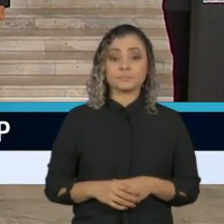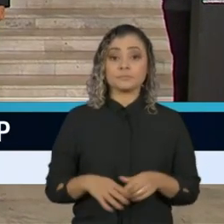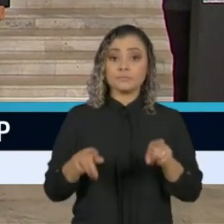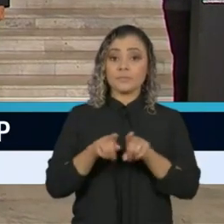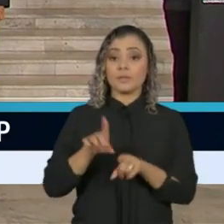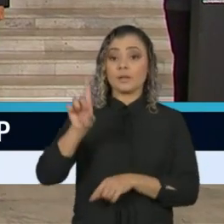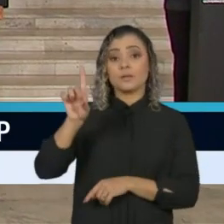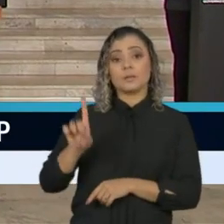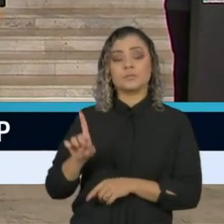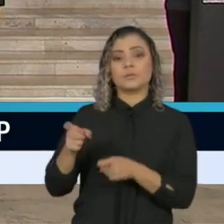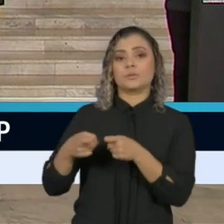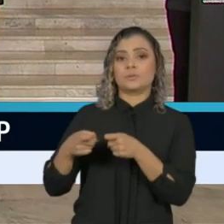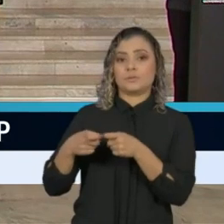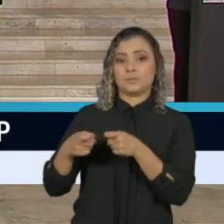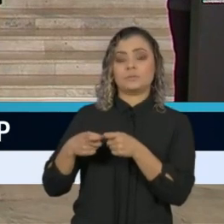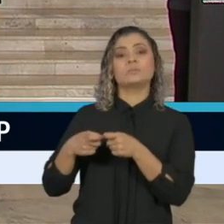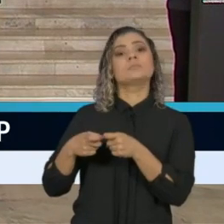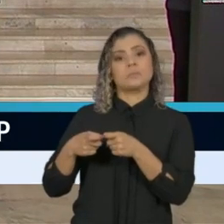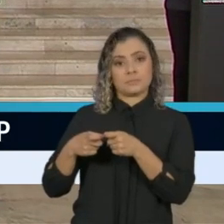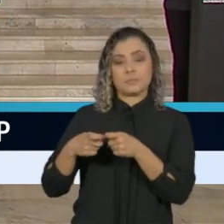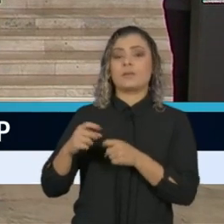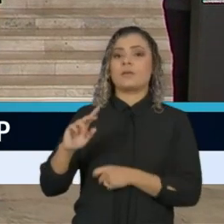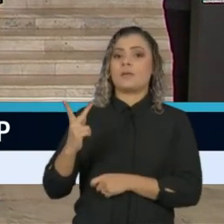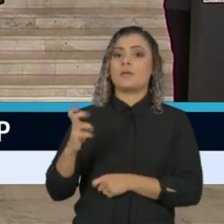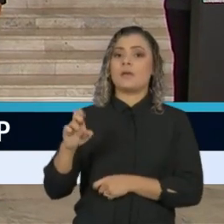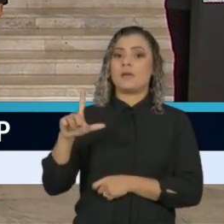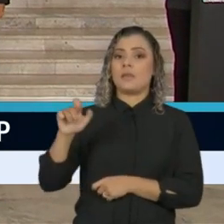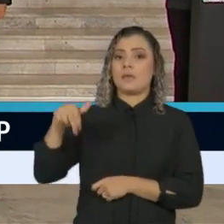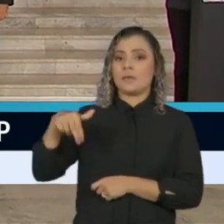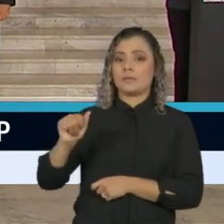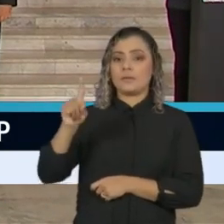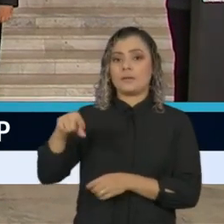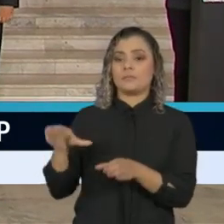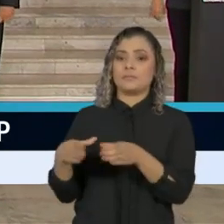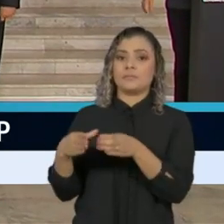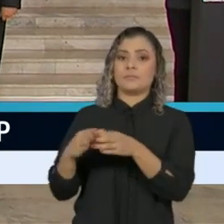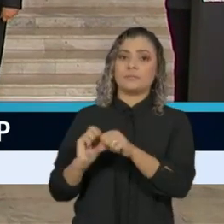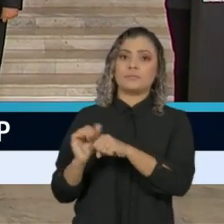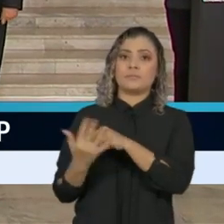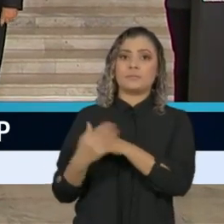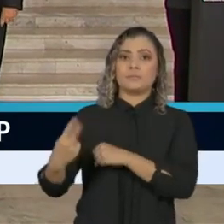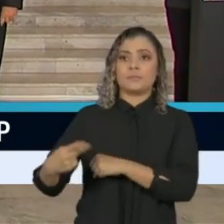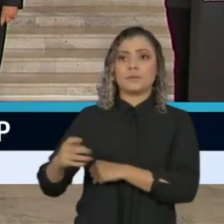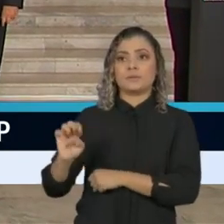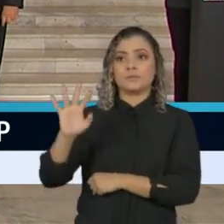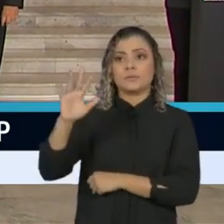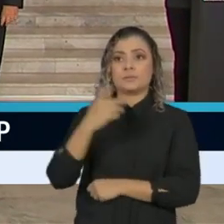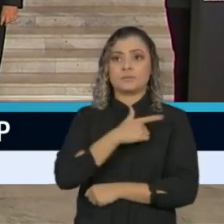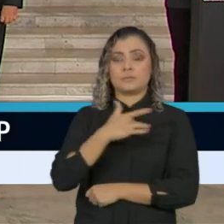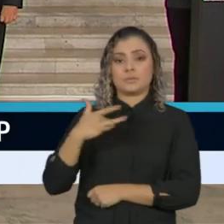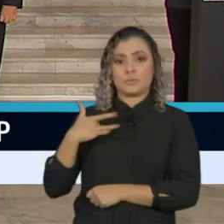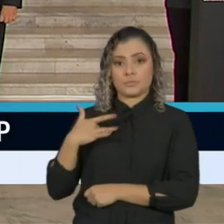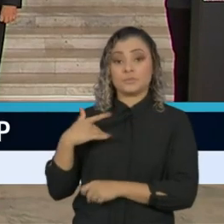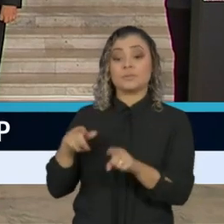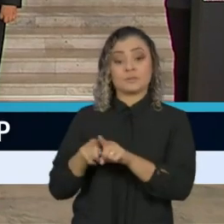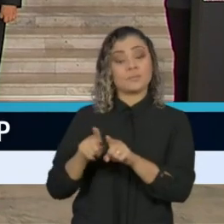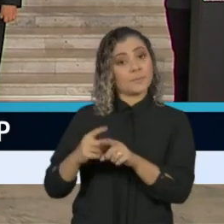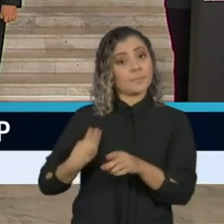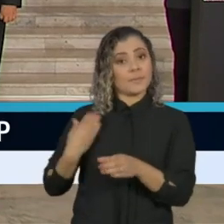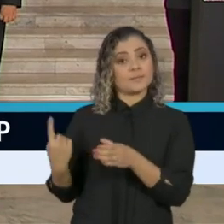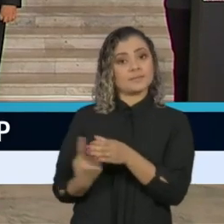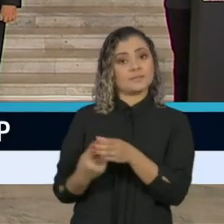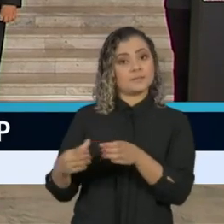a doutora Helena Sato, diretora do Centro de Vigilância Epidemiológica da Secretaria de Estado da Saúde e também,